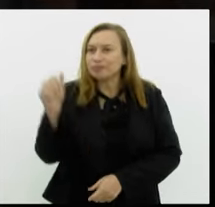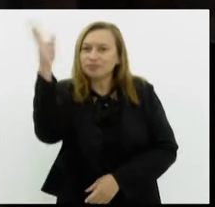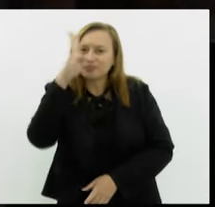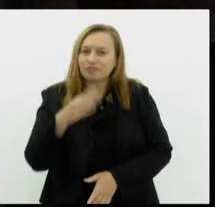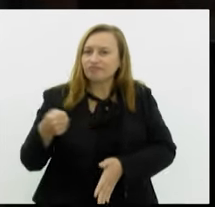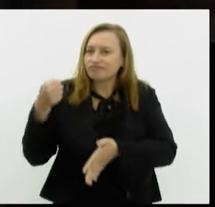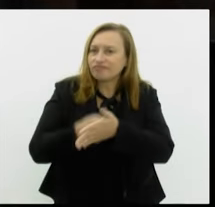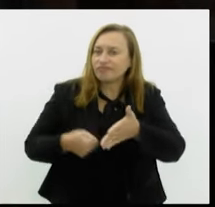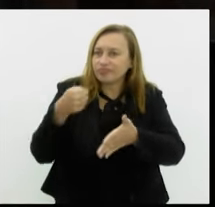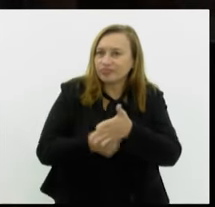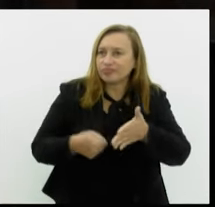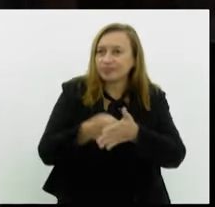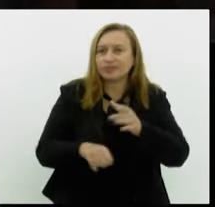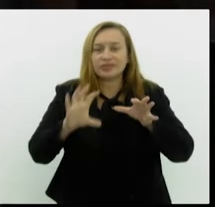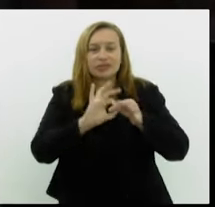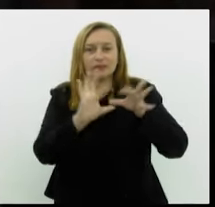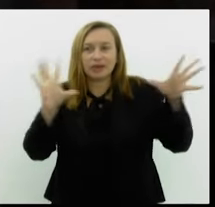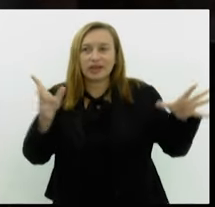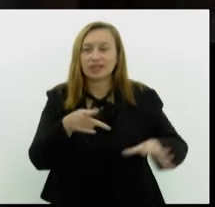de expressão,